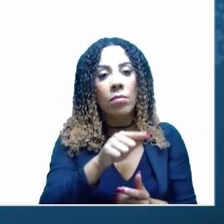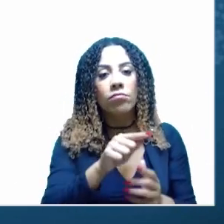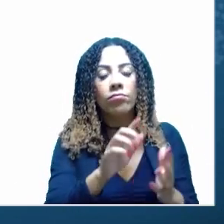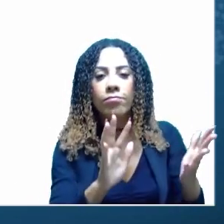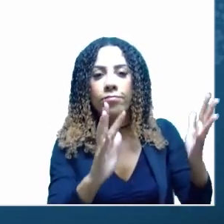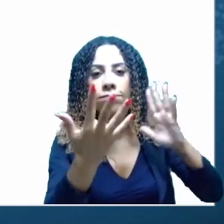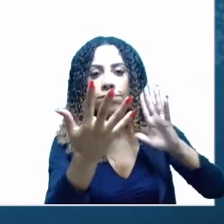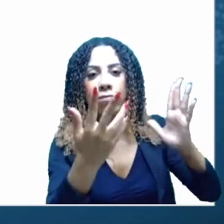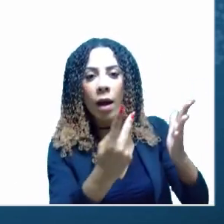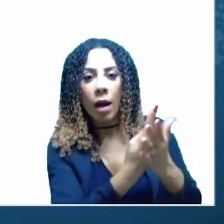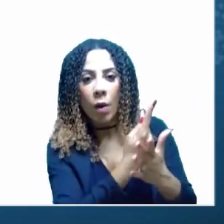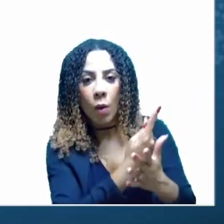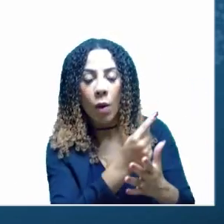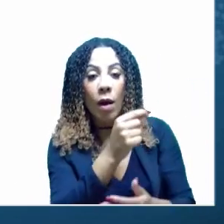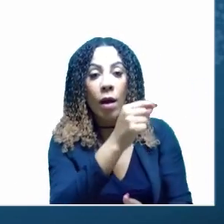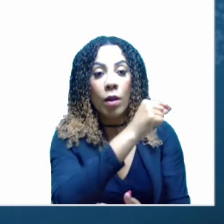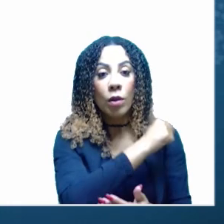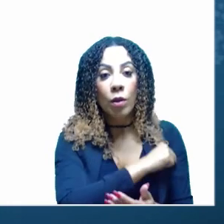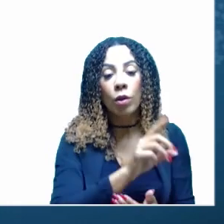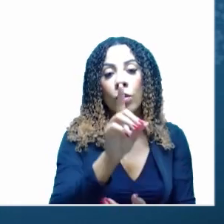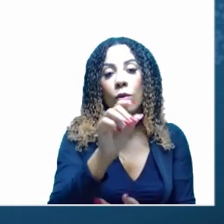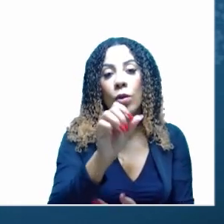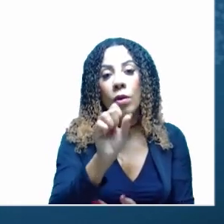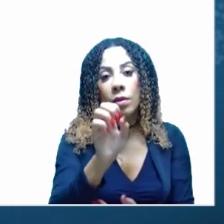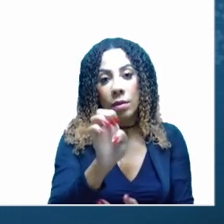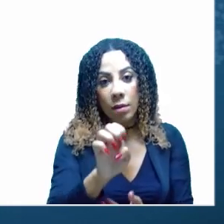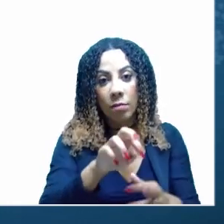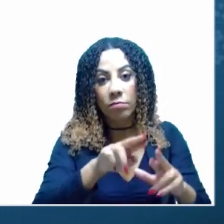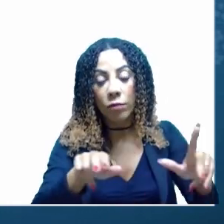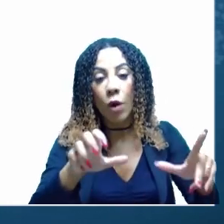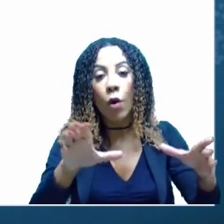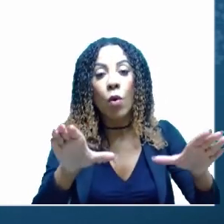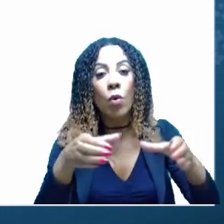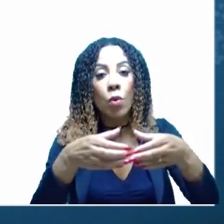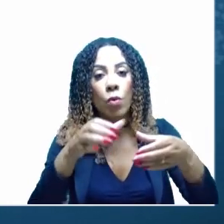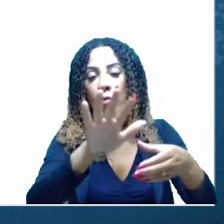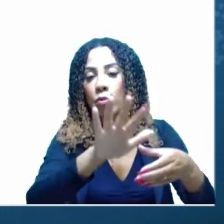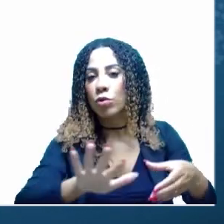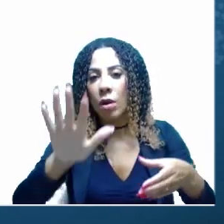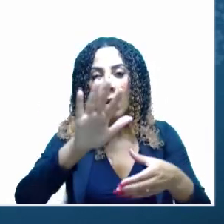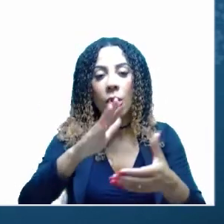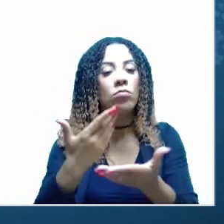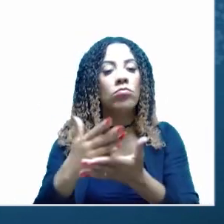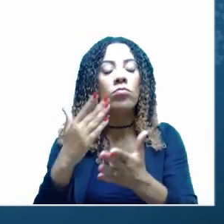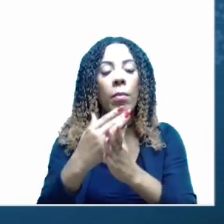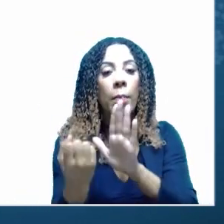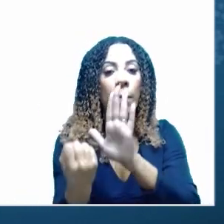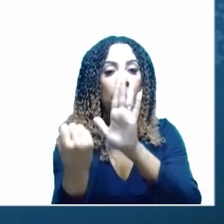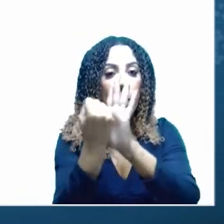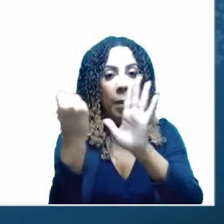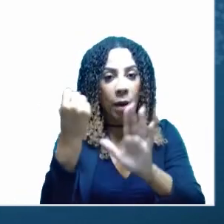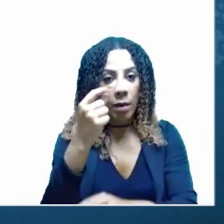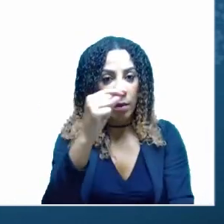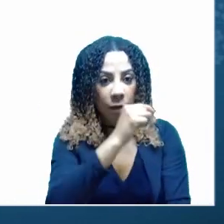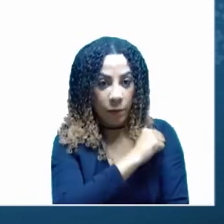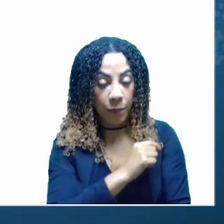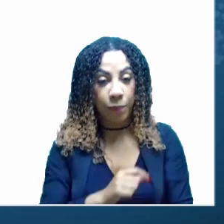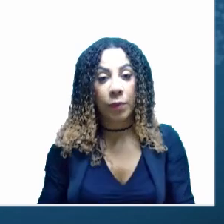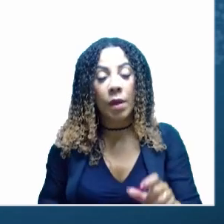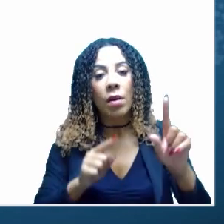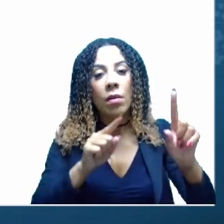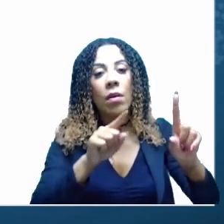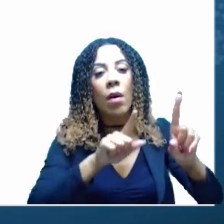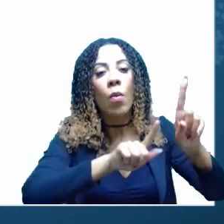as doses da vacina no grupo geral, independente da vacina. Então, no gráfico A, a gente pode observar que a maioria